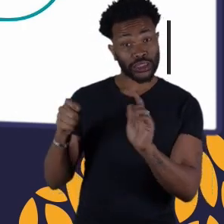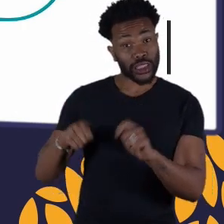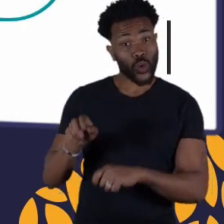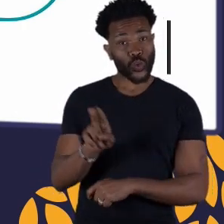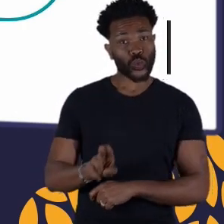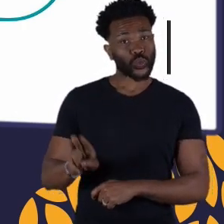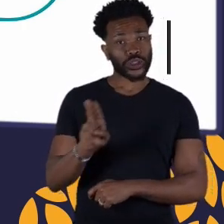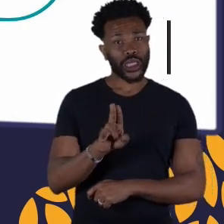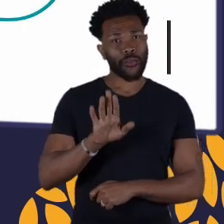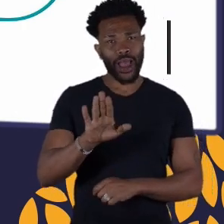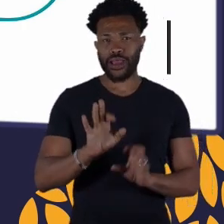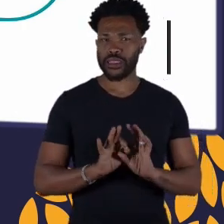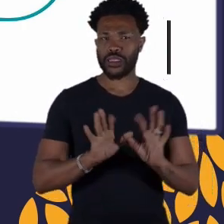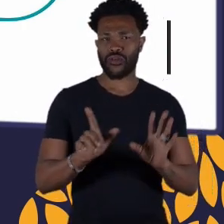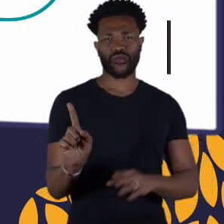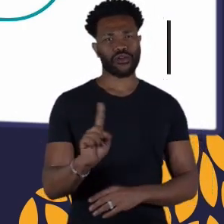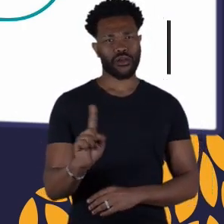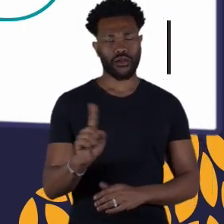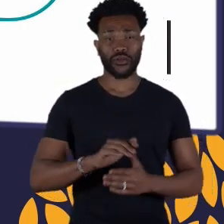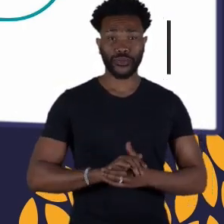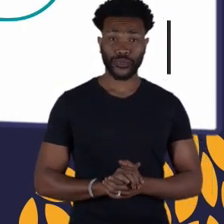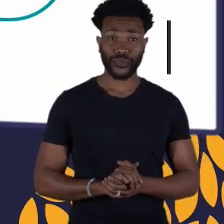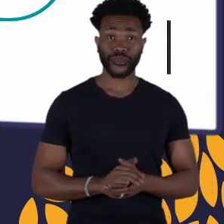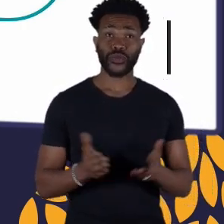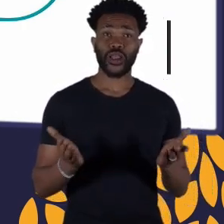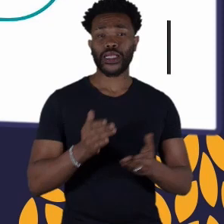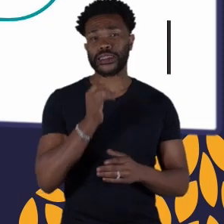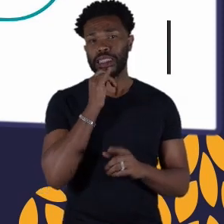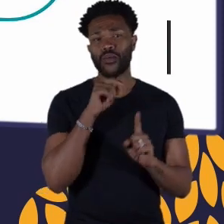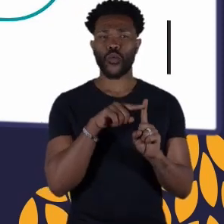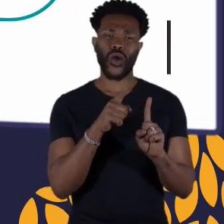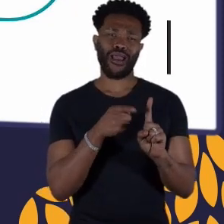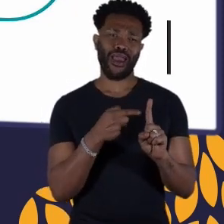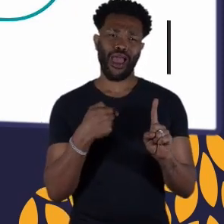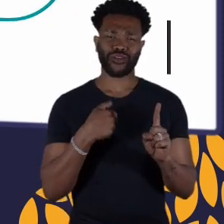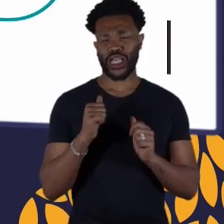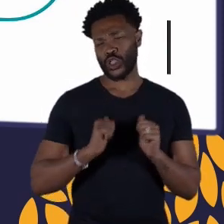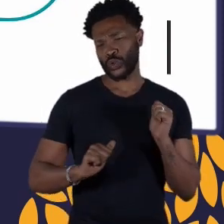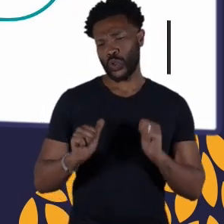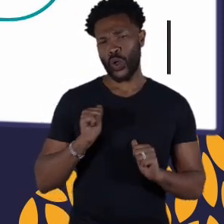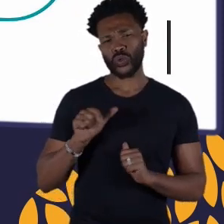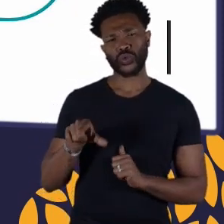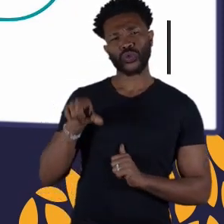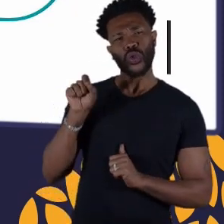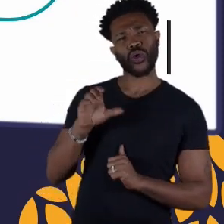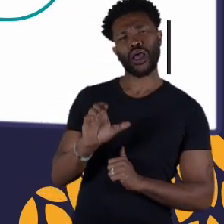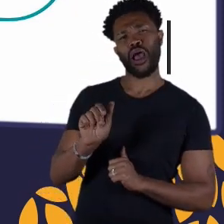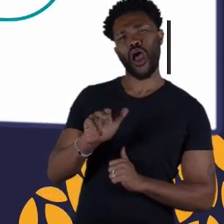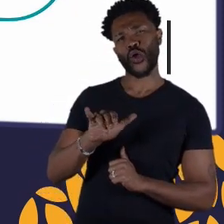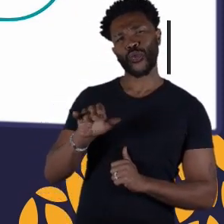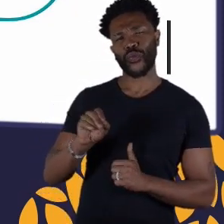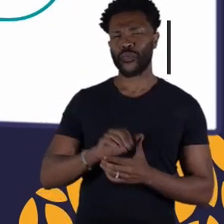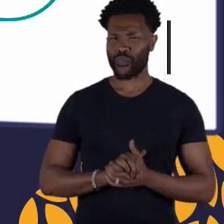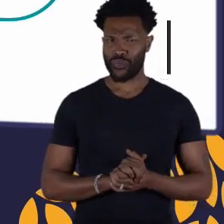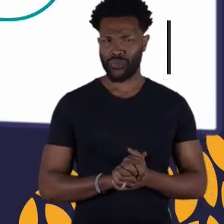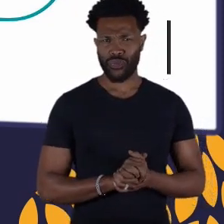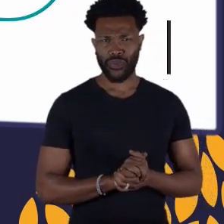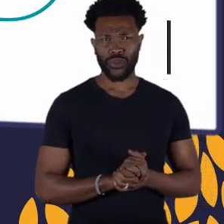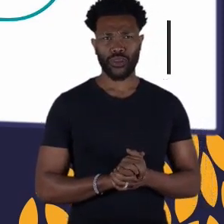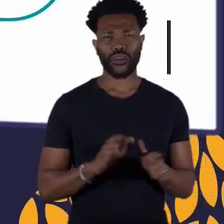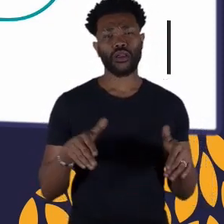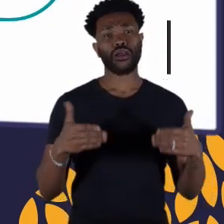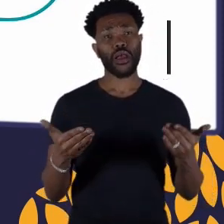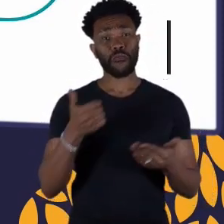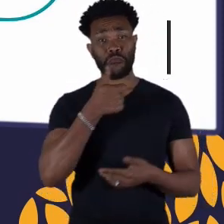não alegremente. Agora eu estou grávida, estou um pouco ansiosa, prefiro cânhamo. Que é isso? Todas